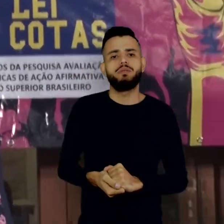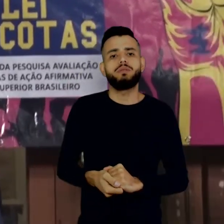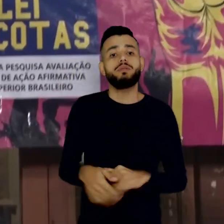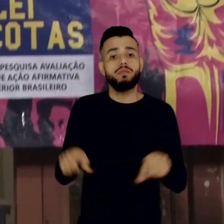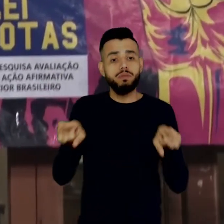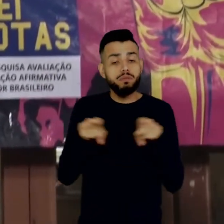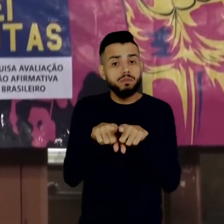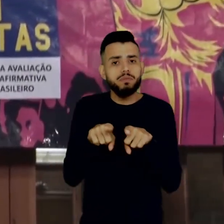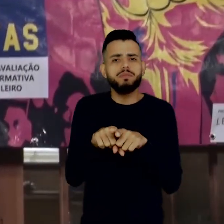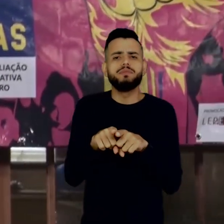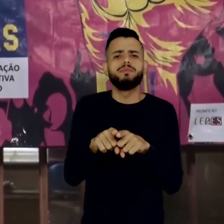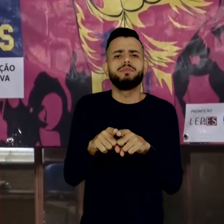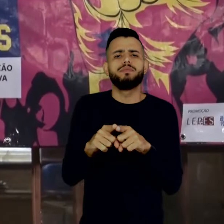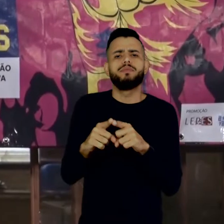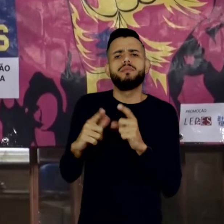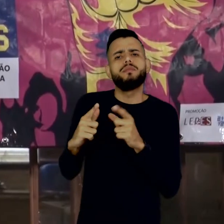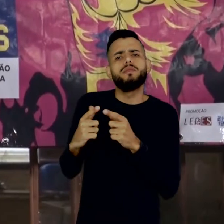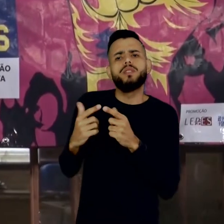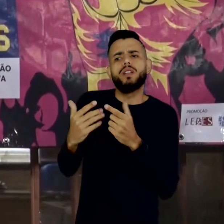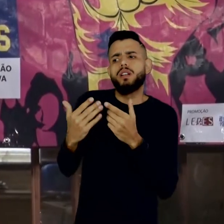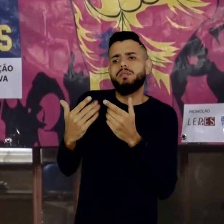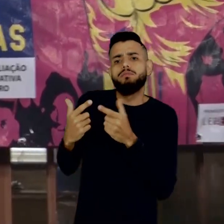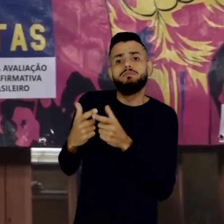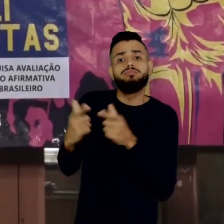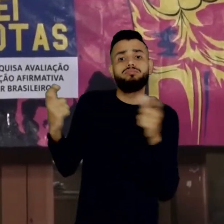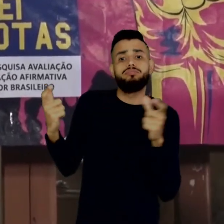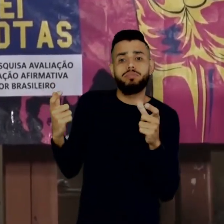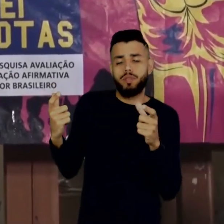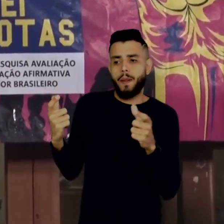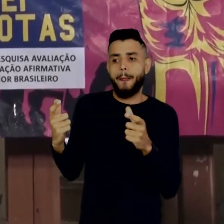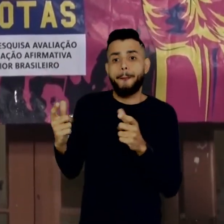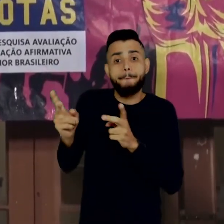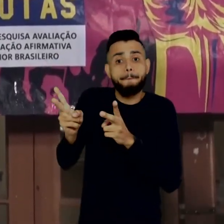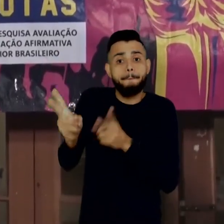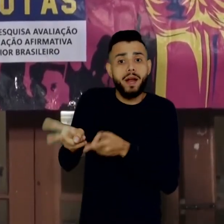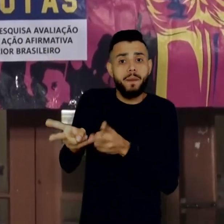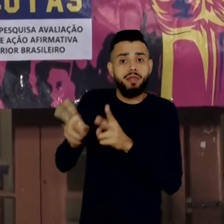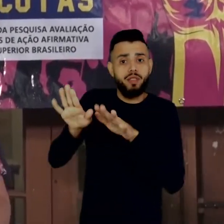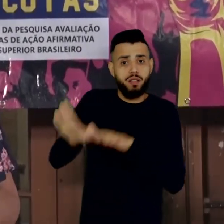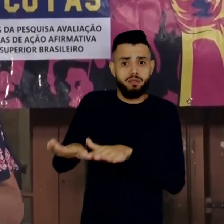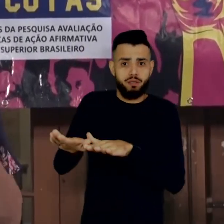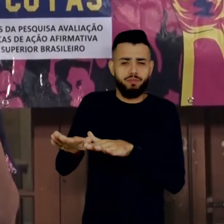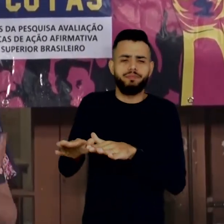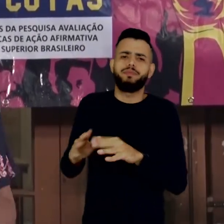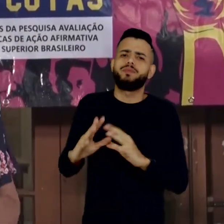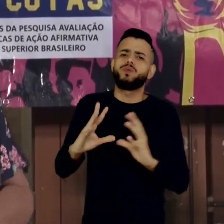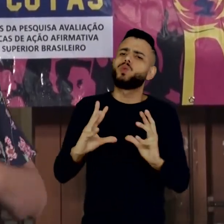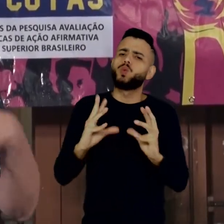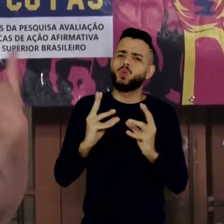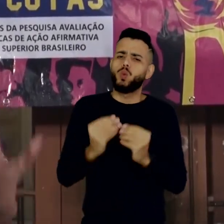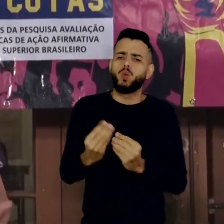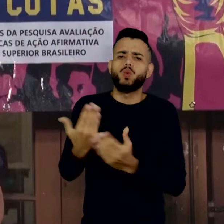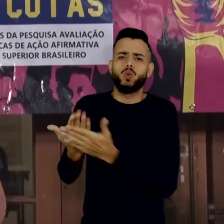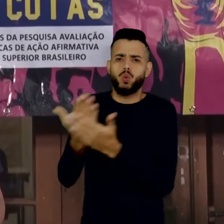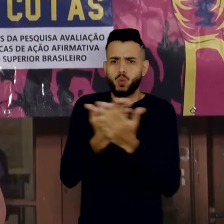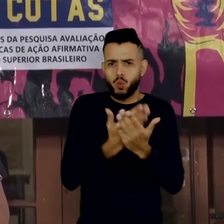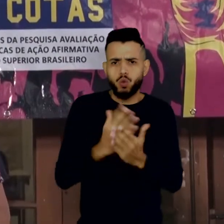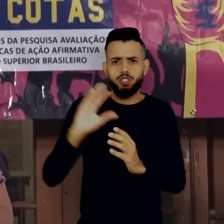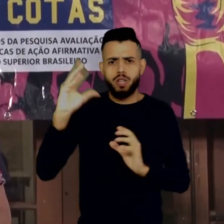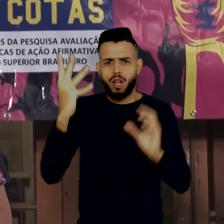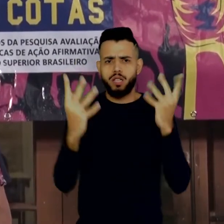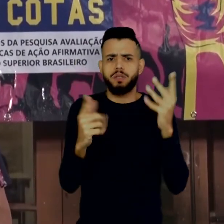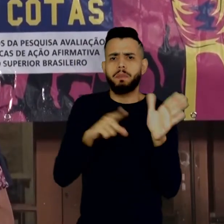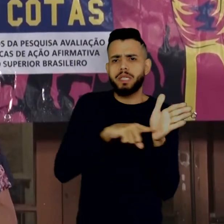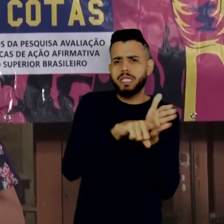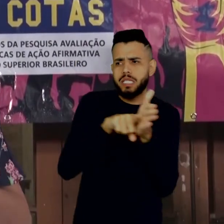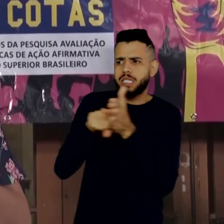Ampliar aqui a noção de permanência. Acho que os estudos de caso, toda a pesquisa, e não só a nossa pesquisa, outras pesquisas